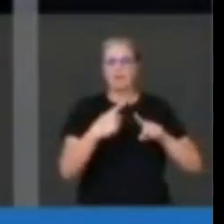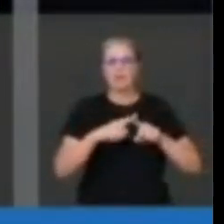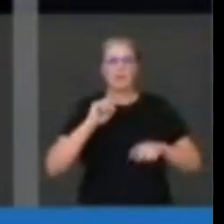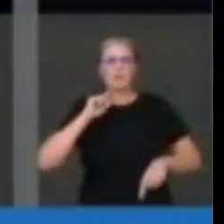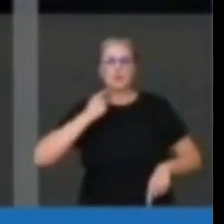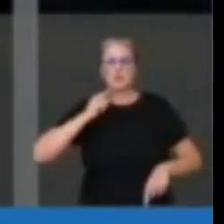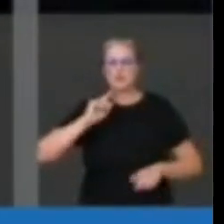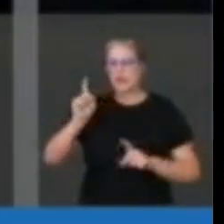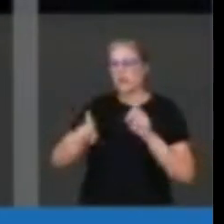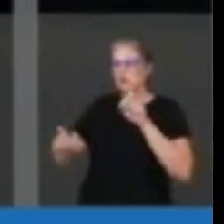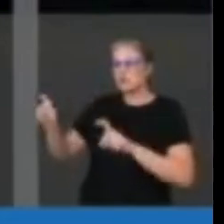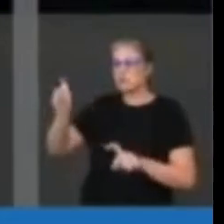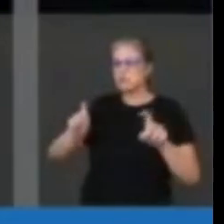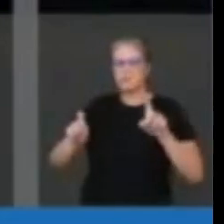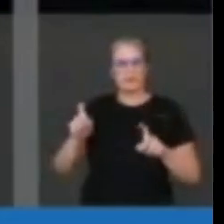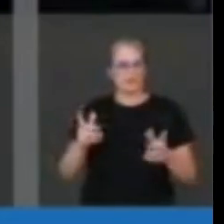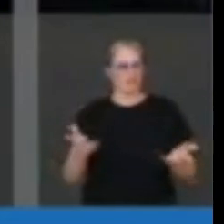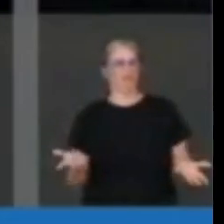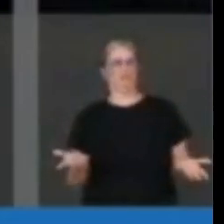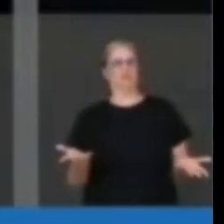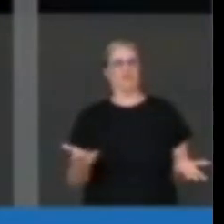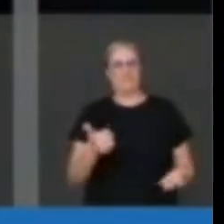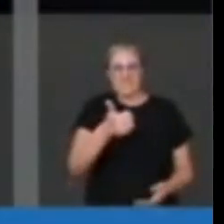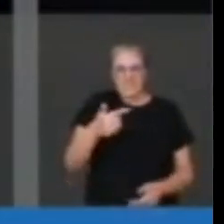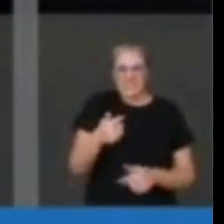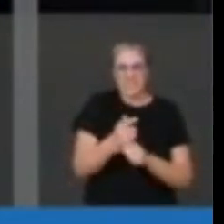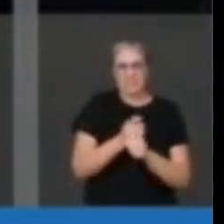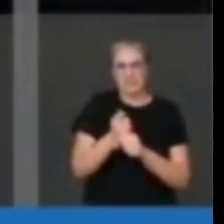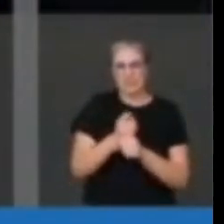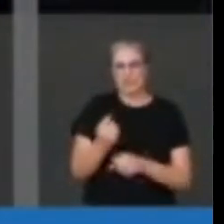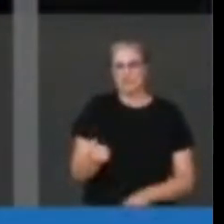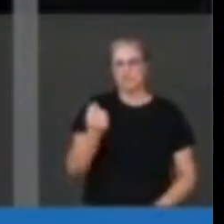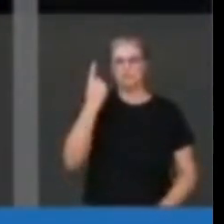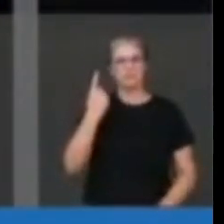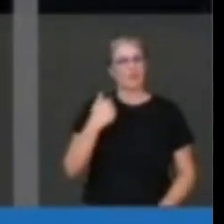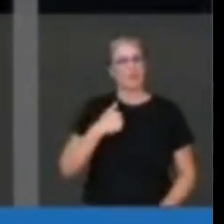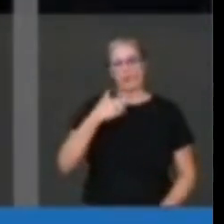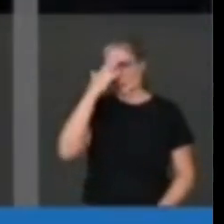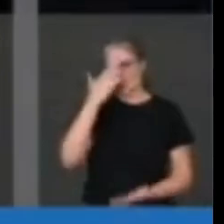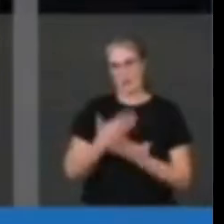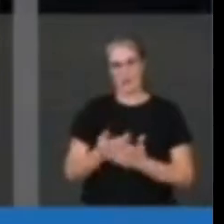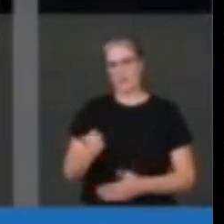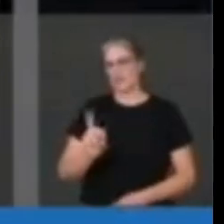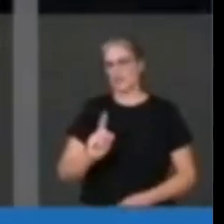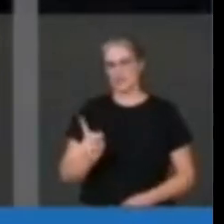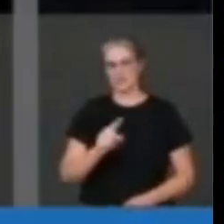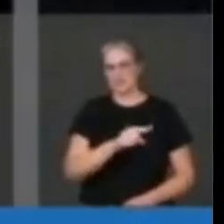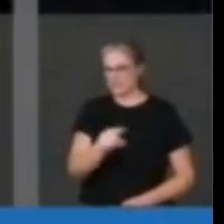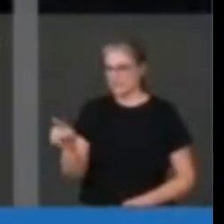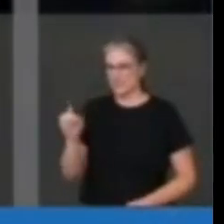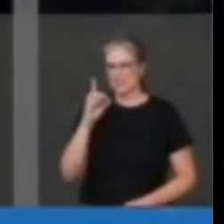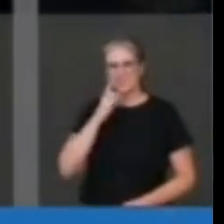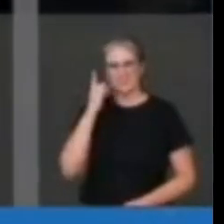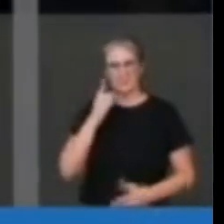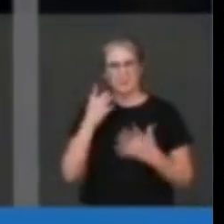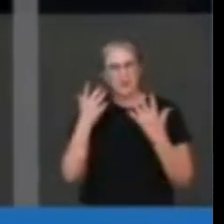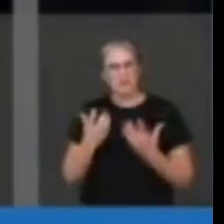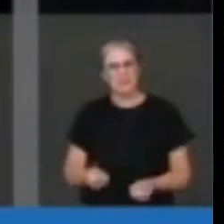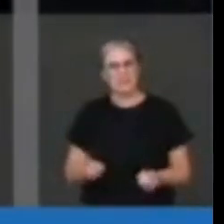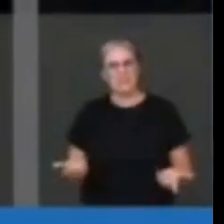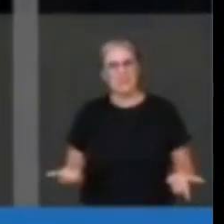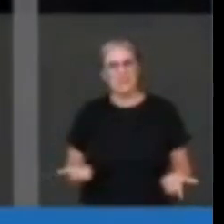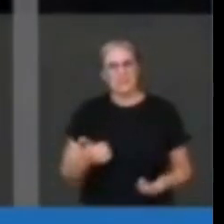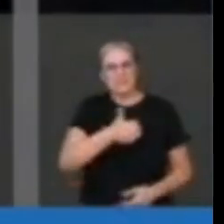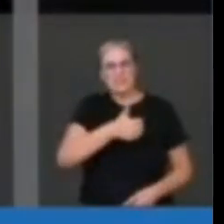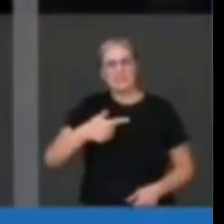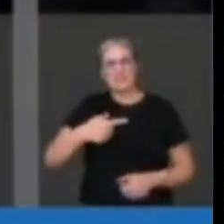consigo acreditar que algum deputado dos 513 vão validar uma prisão de 17